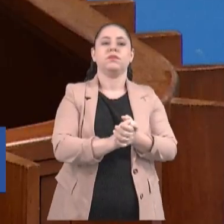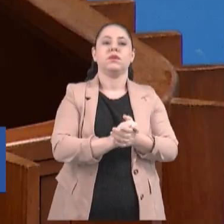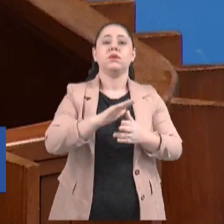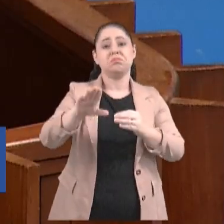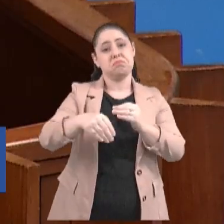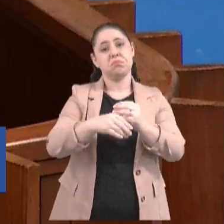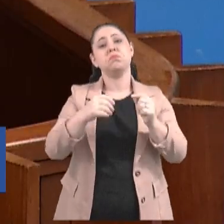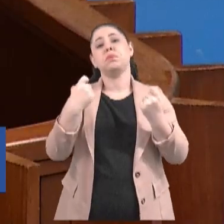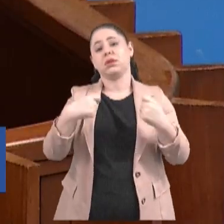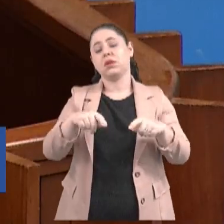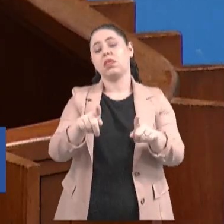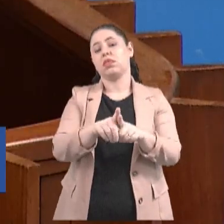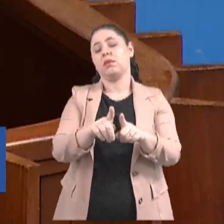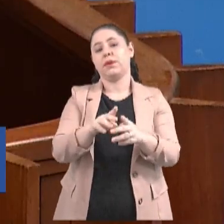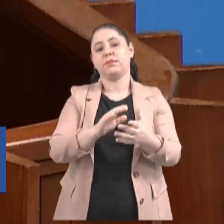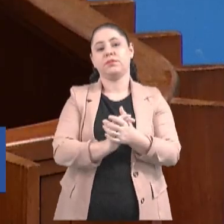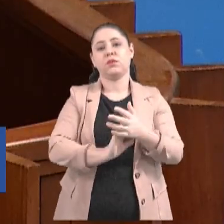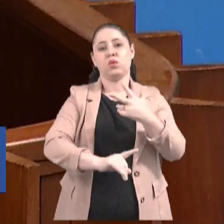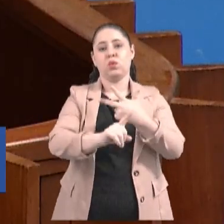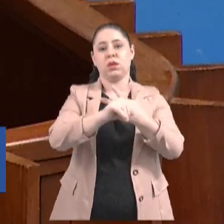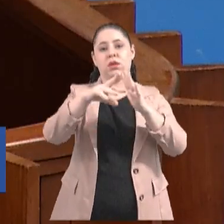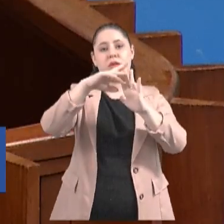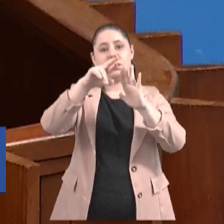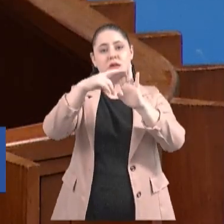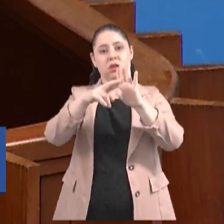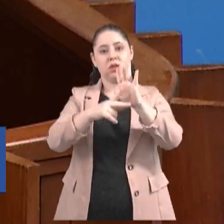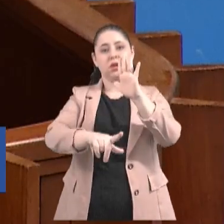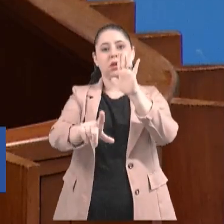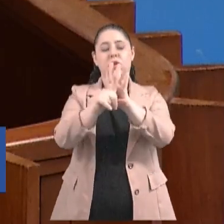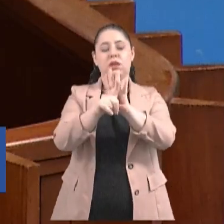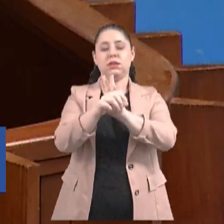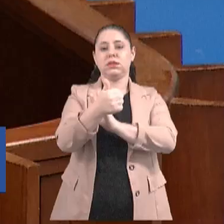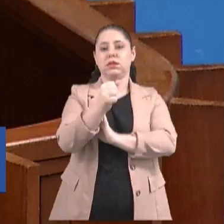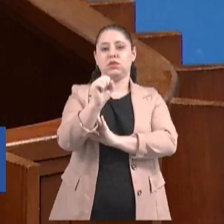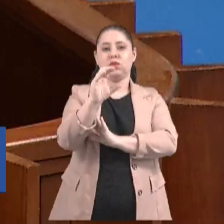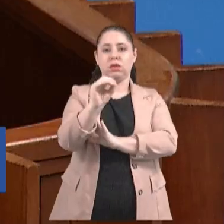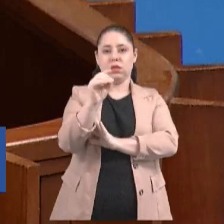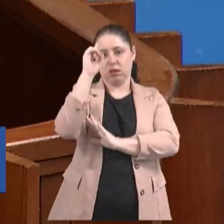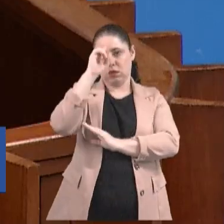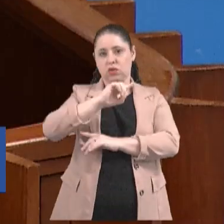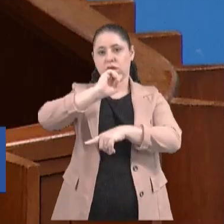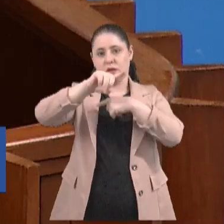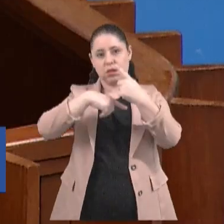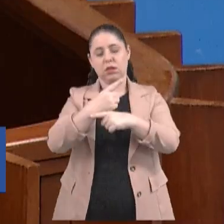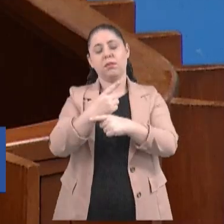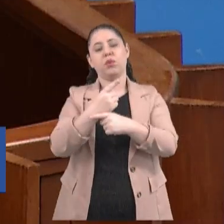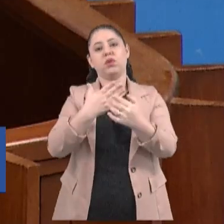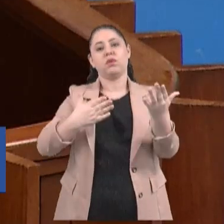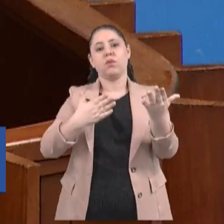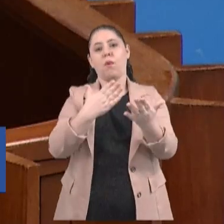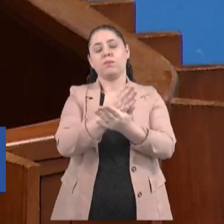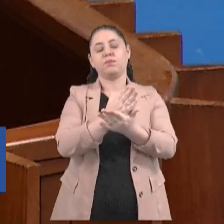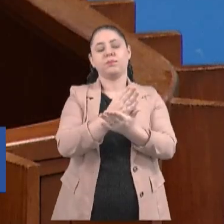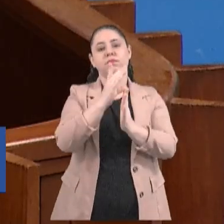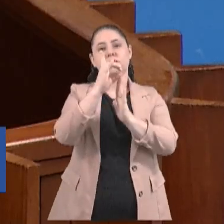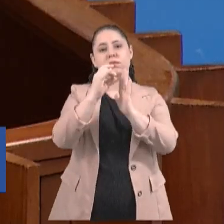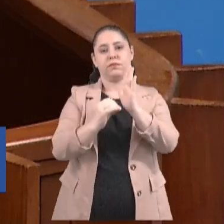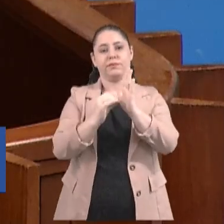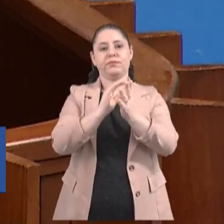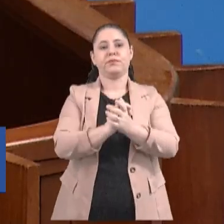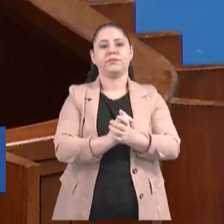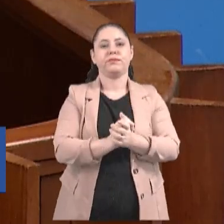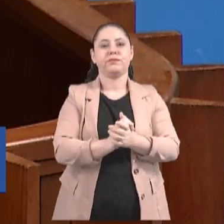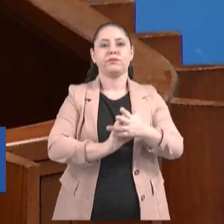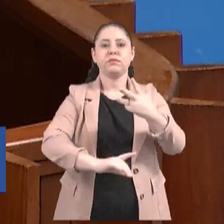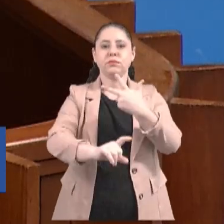suplementada se necessário. O Poder Executivo regulamentará esta lei no prazo de 180 dias a contar da data de sua publicação.